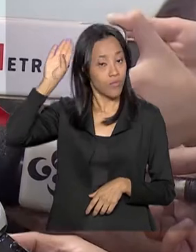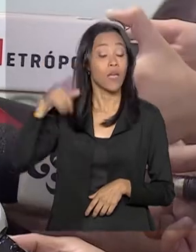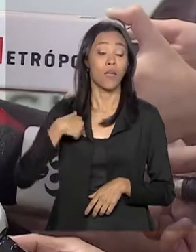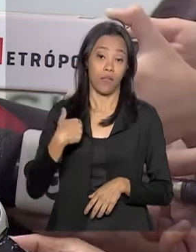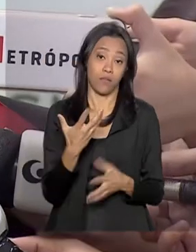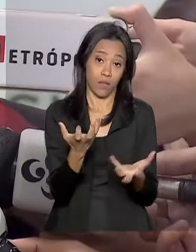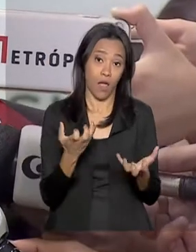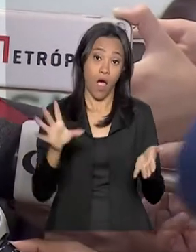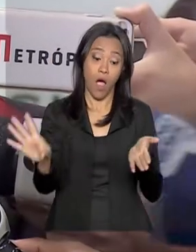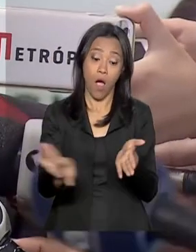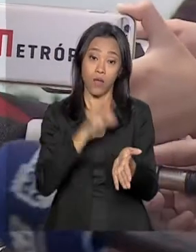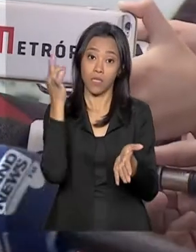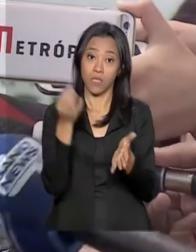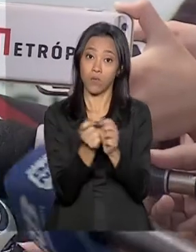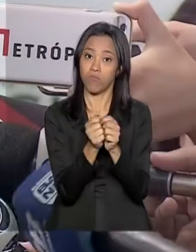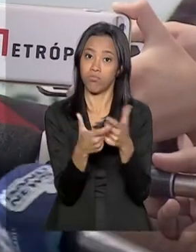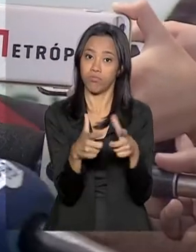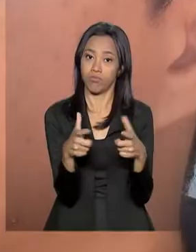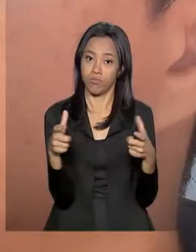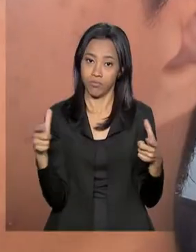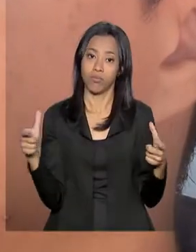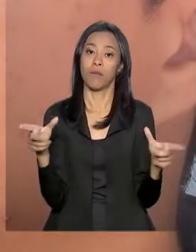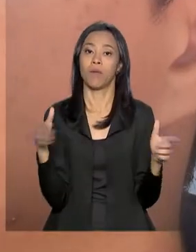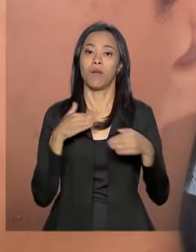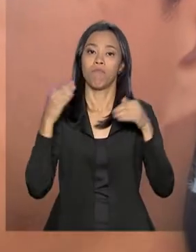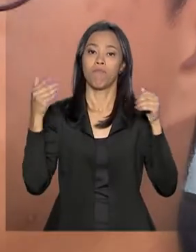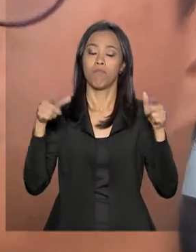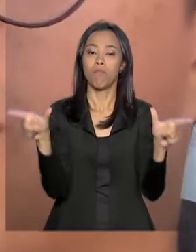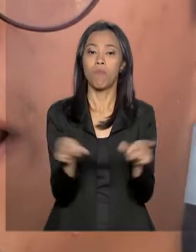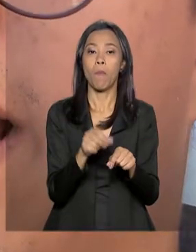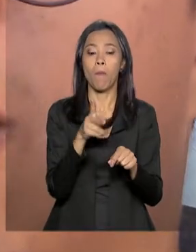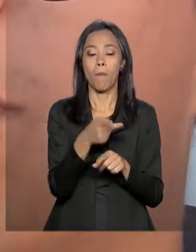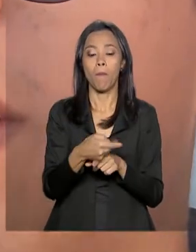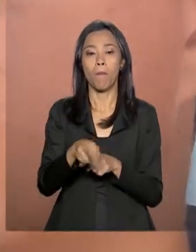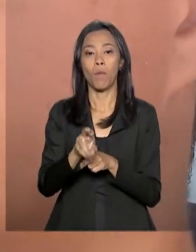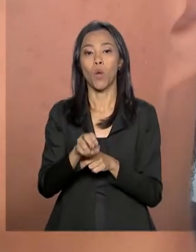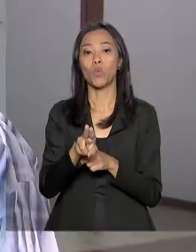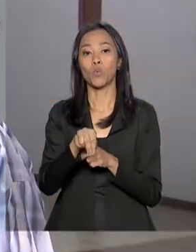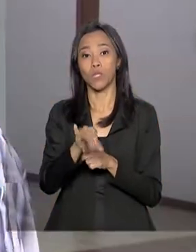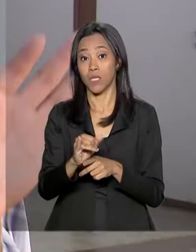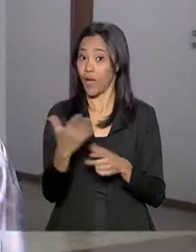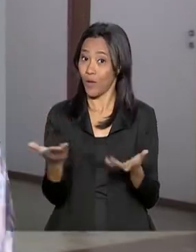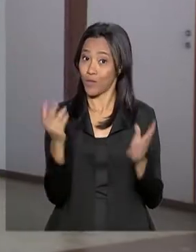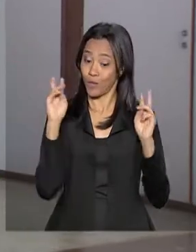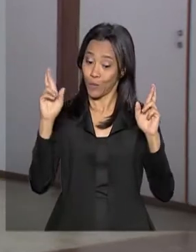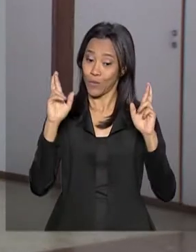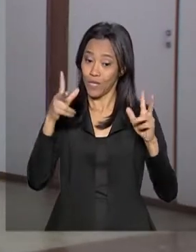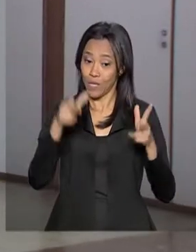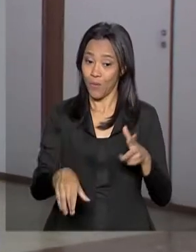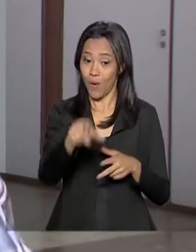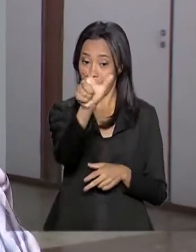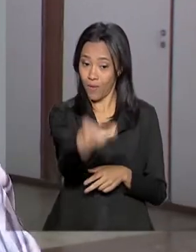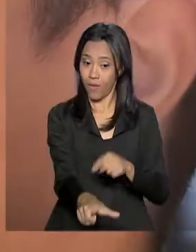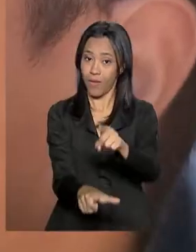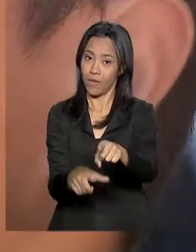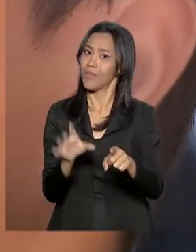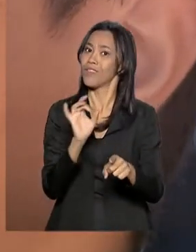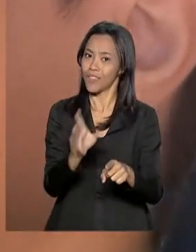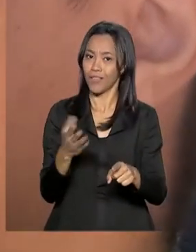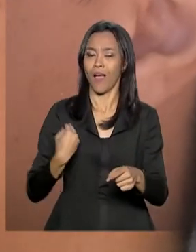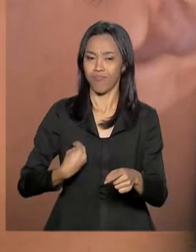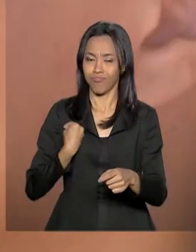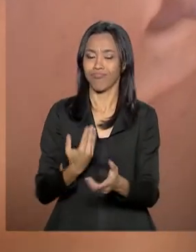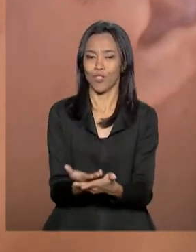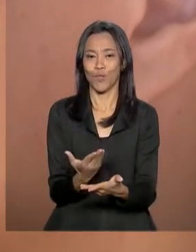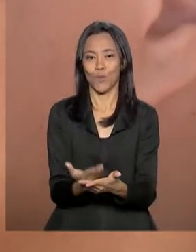de inscrições para o ProUni. Depois é só torcer e fazer como o Heitor, que não só está na faculdade, como já